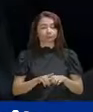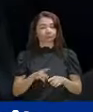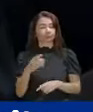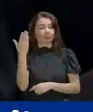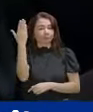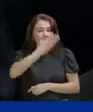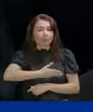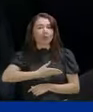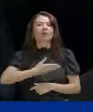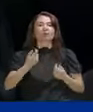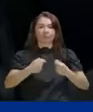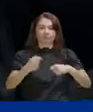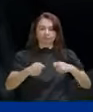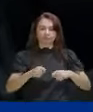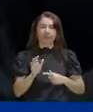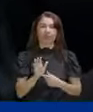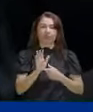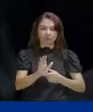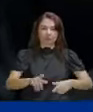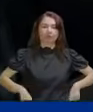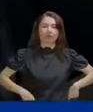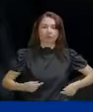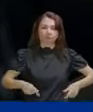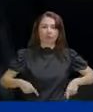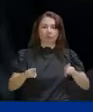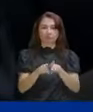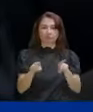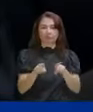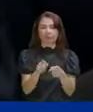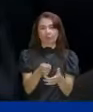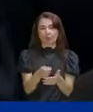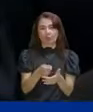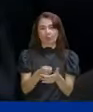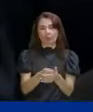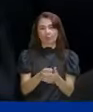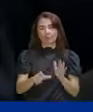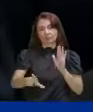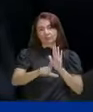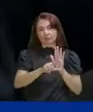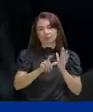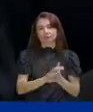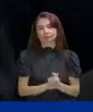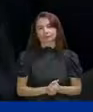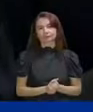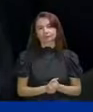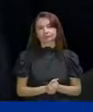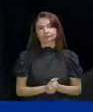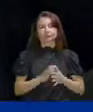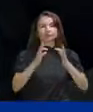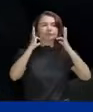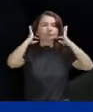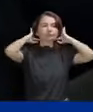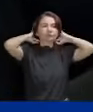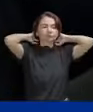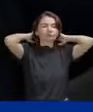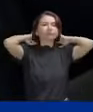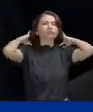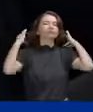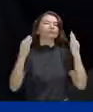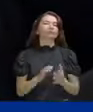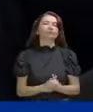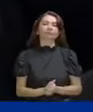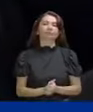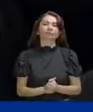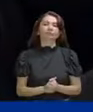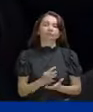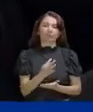comprovação necessárias para justificar os gastos, assim como exigido na legislação. Eu cito aqui, então, né,